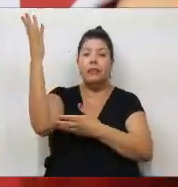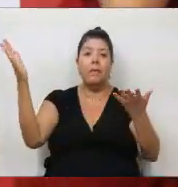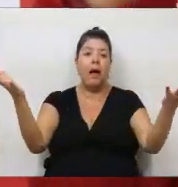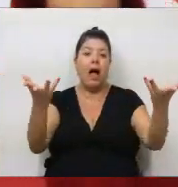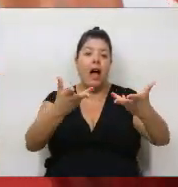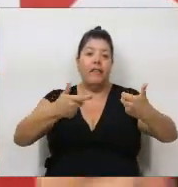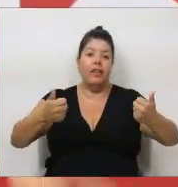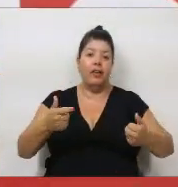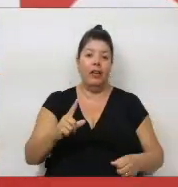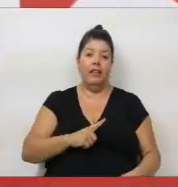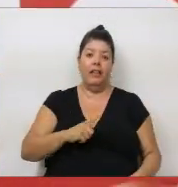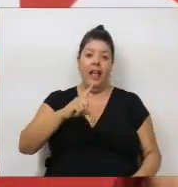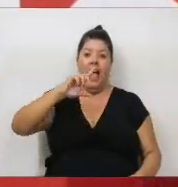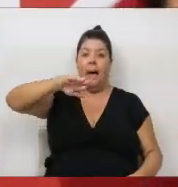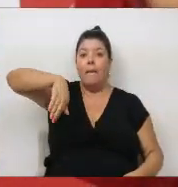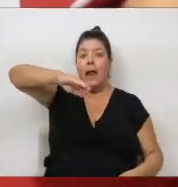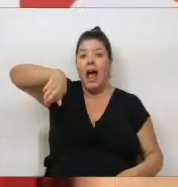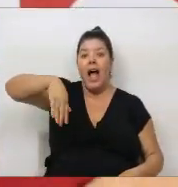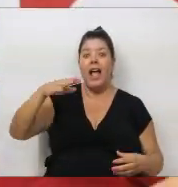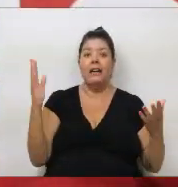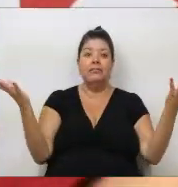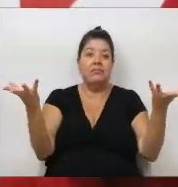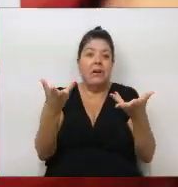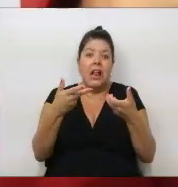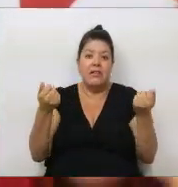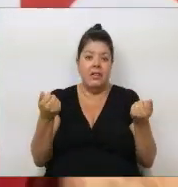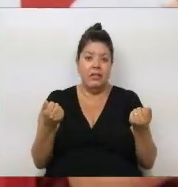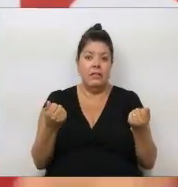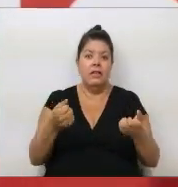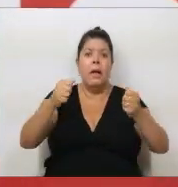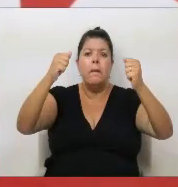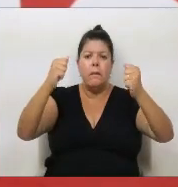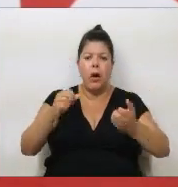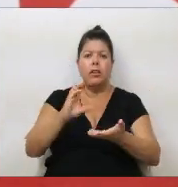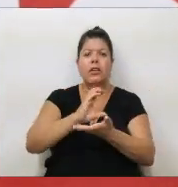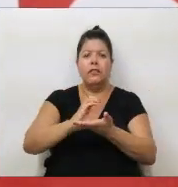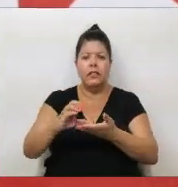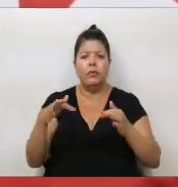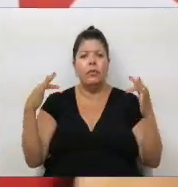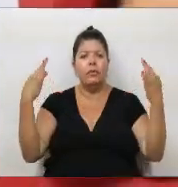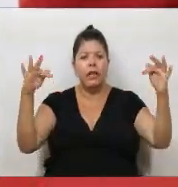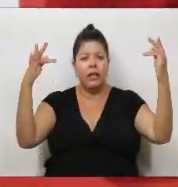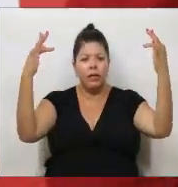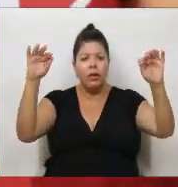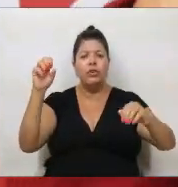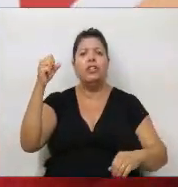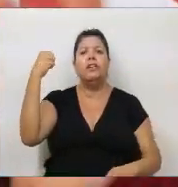maravilhosa, tem um mar maravilhoso, e a pessoa vem para cá, pode investir com tecnologia de ponta,